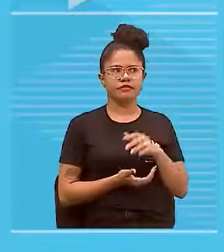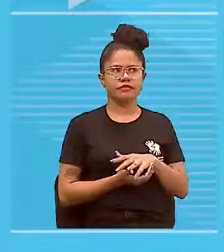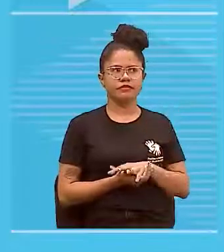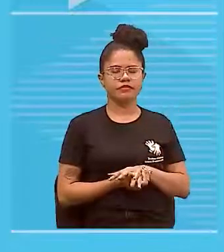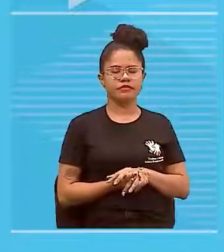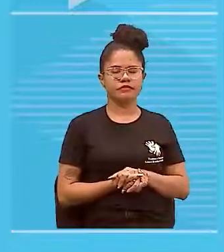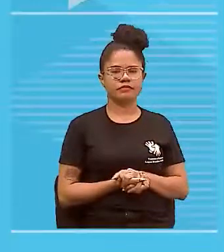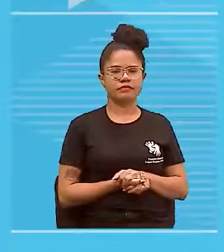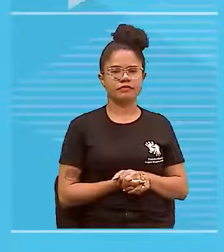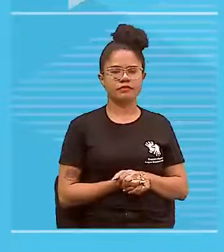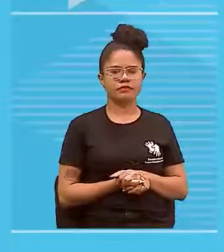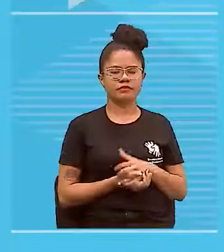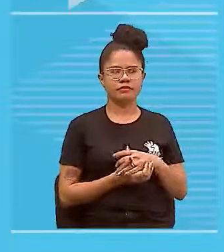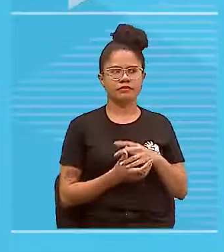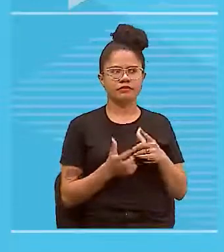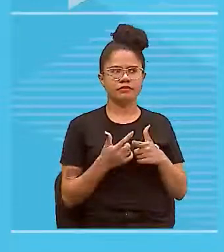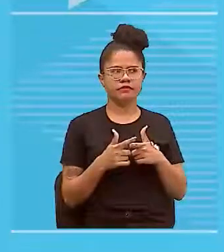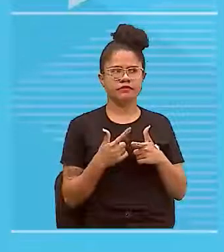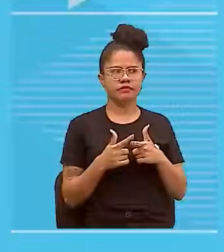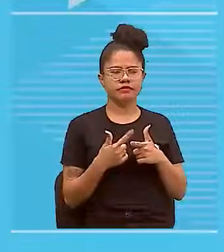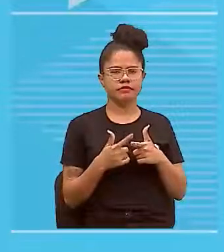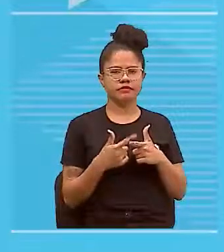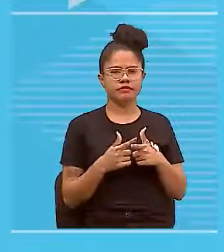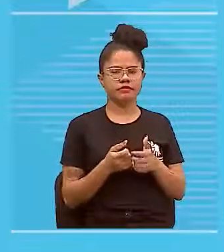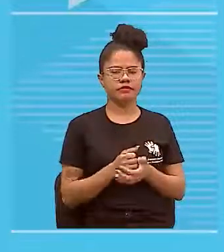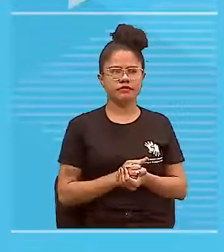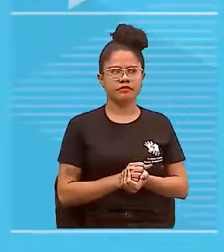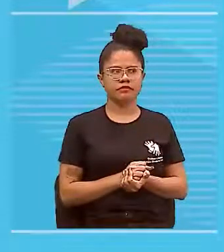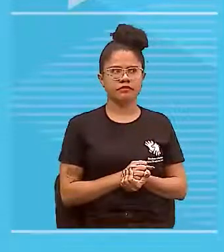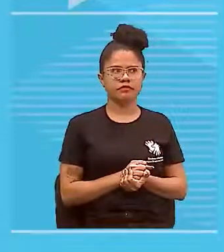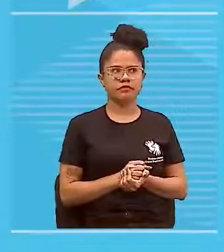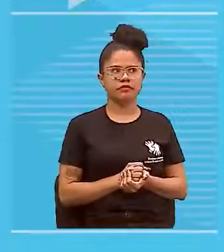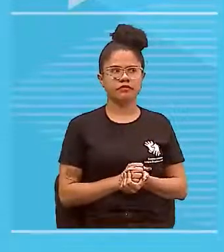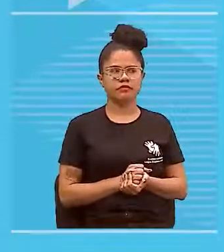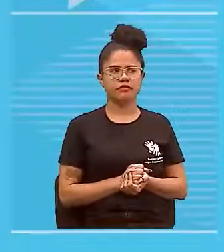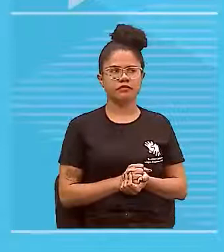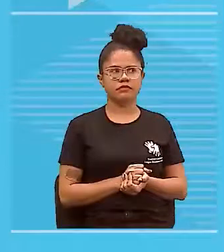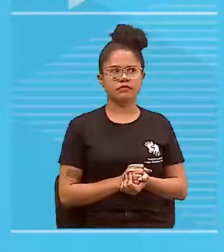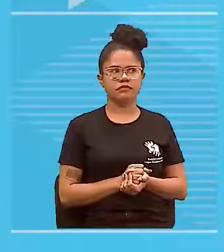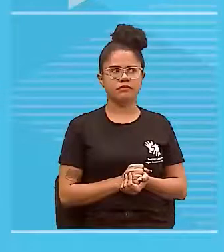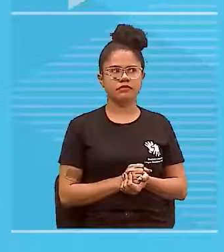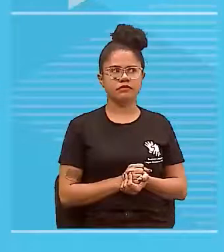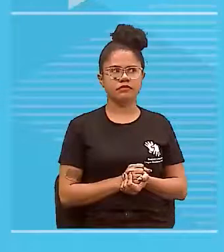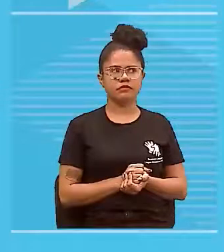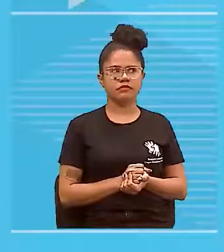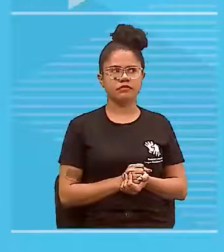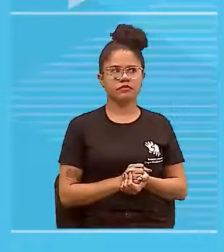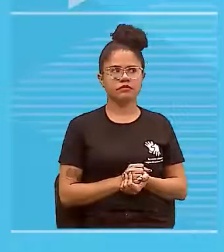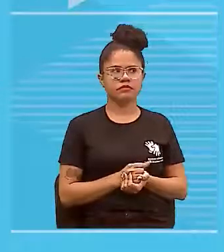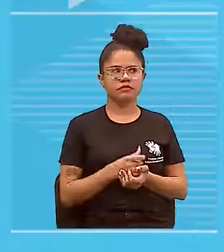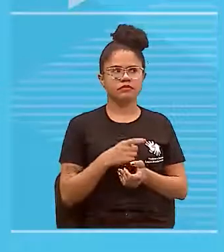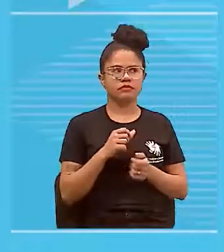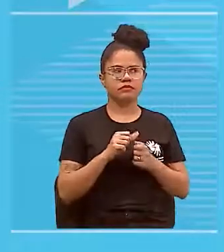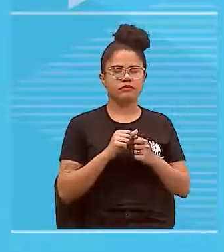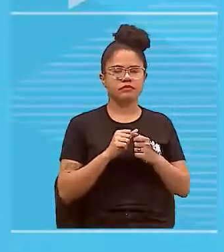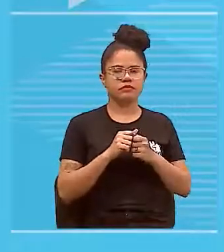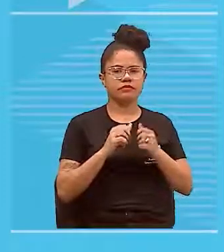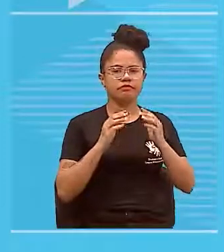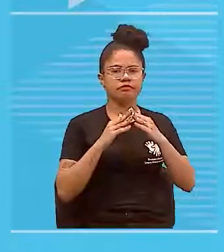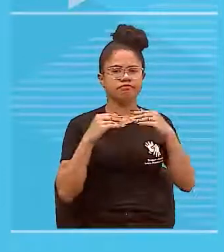então montei uma minha academia para ele brincar aqui com os amiguinhos agora vamos ver aqui